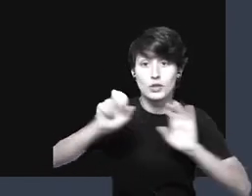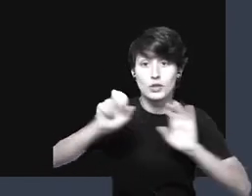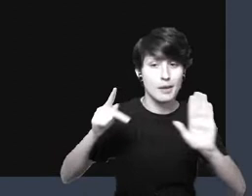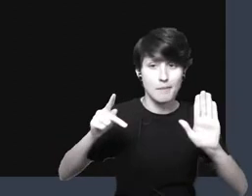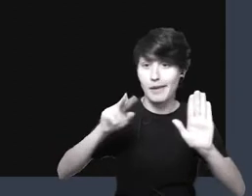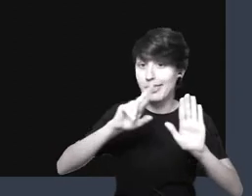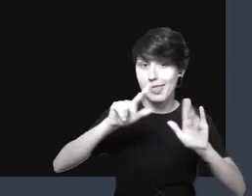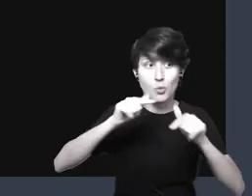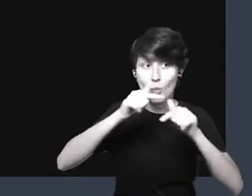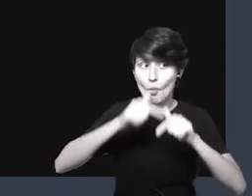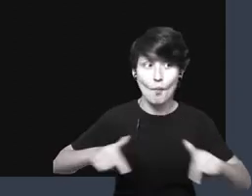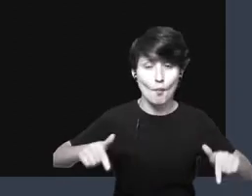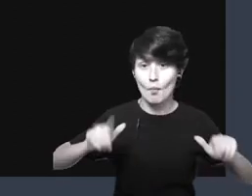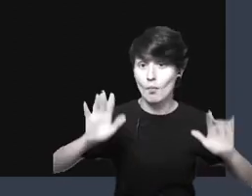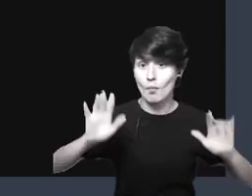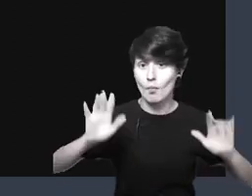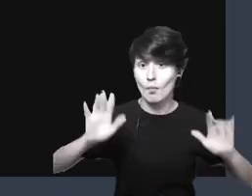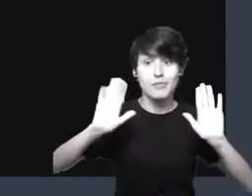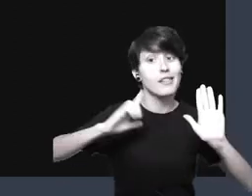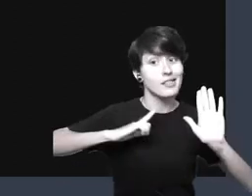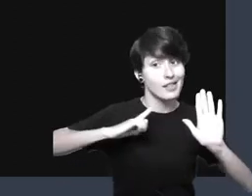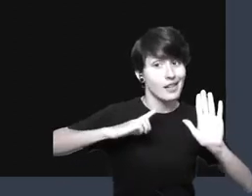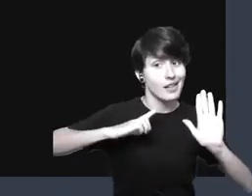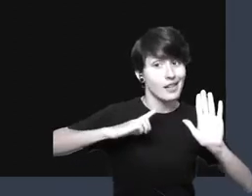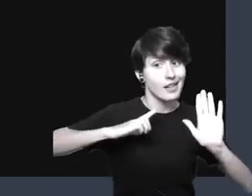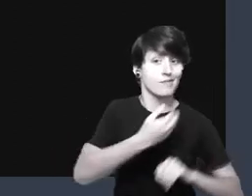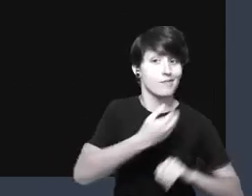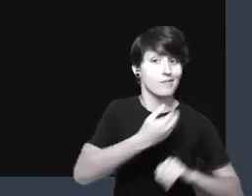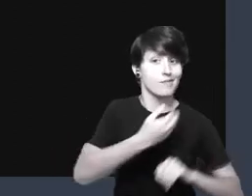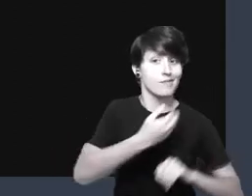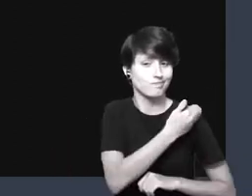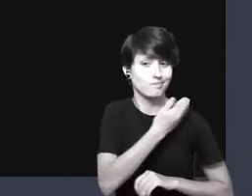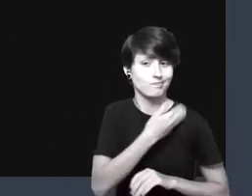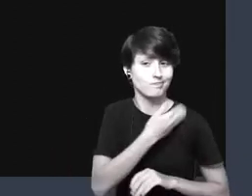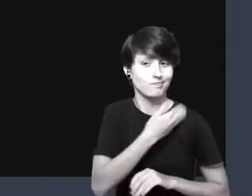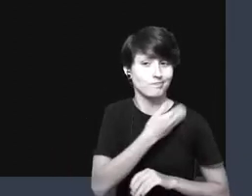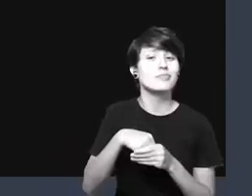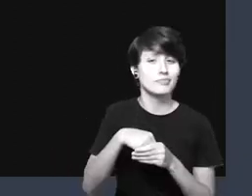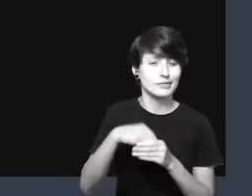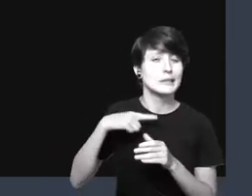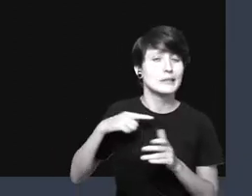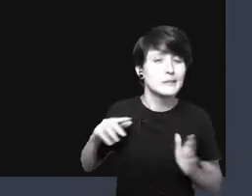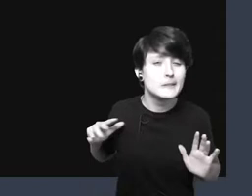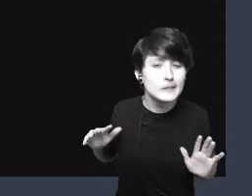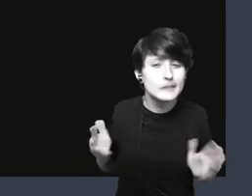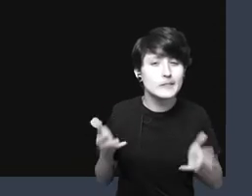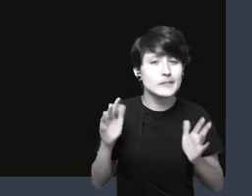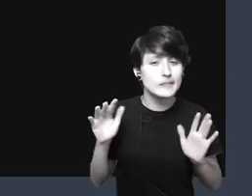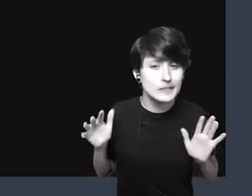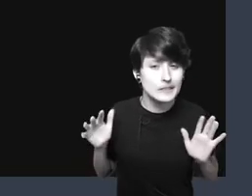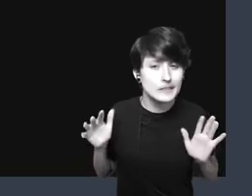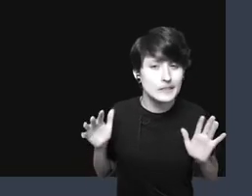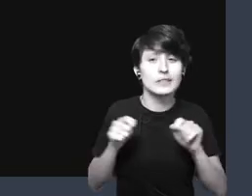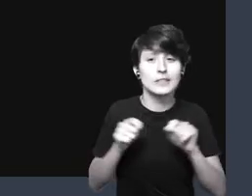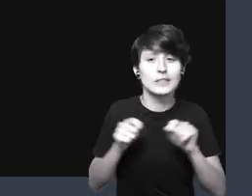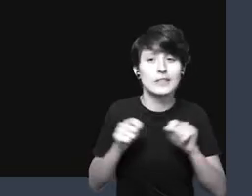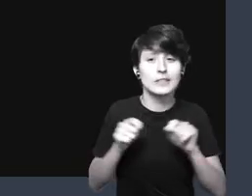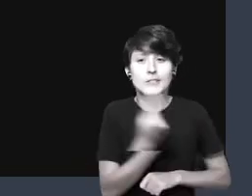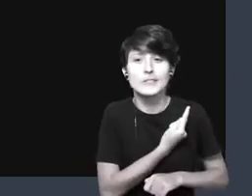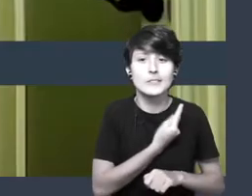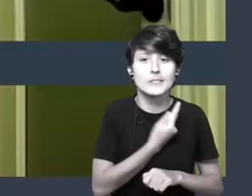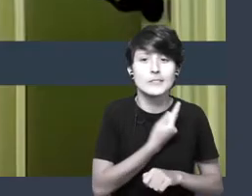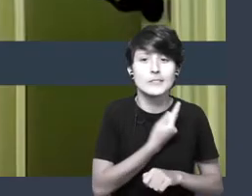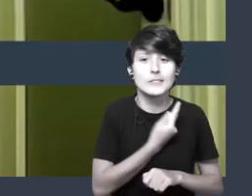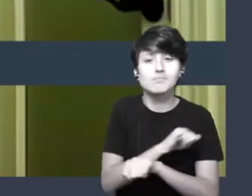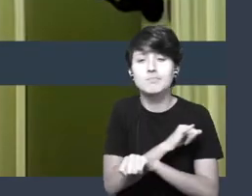neutros. Eles têm preconceitos embutidos, eles têm incentivos que nos fazem tomar certas